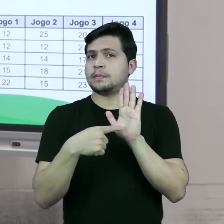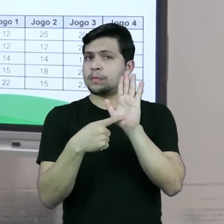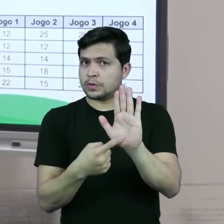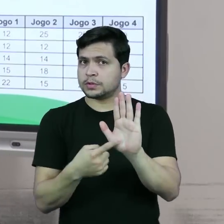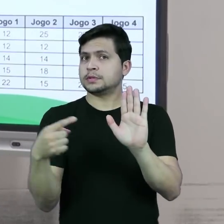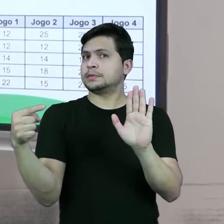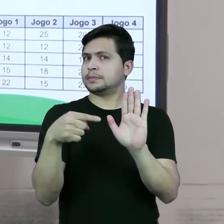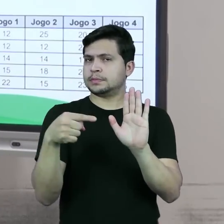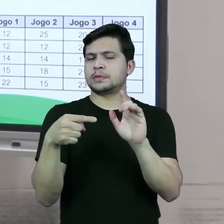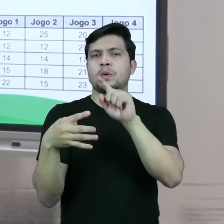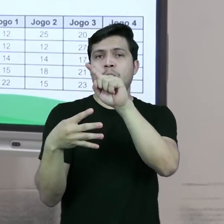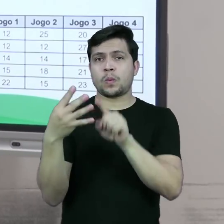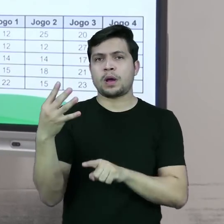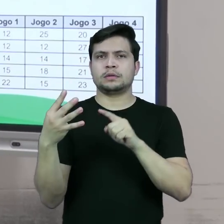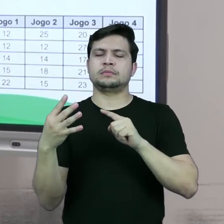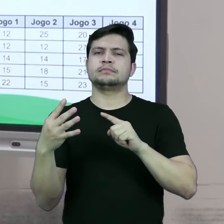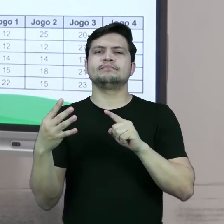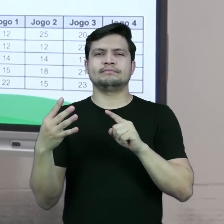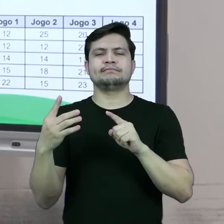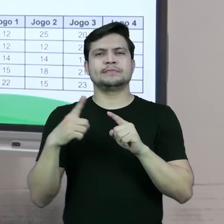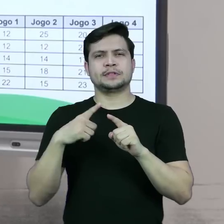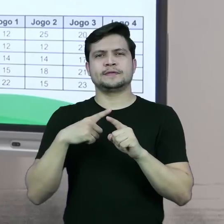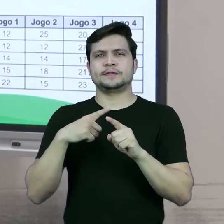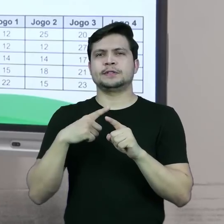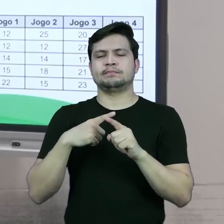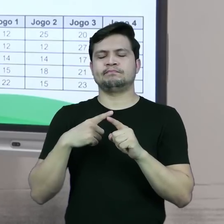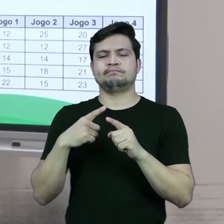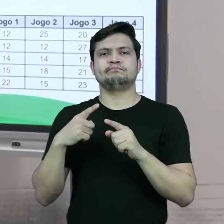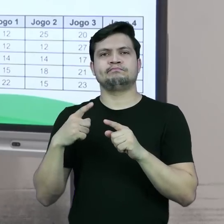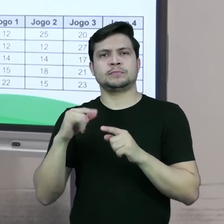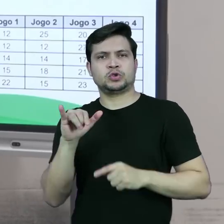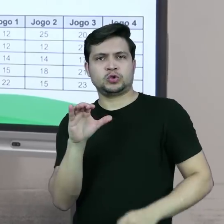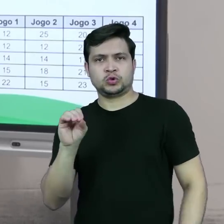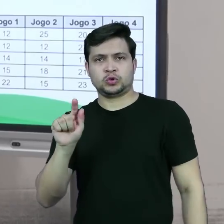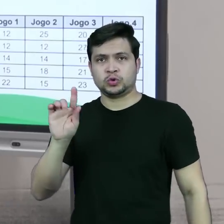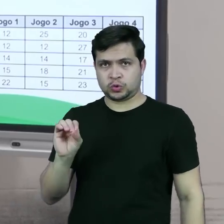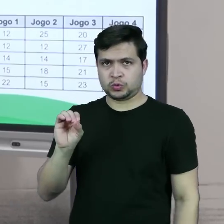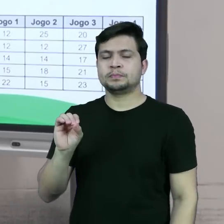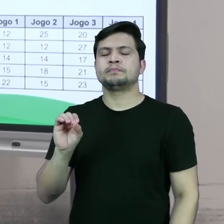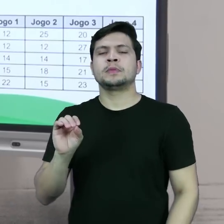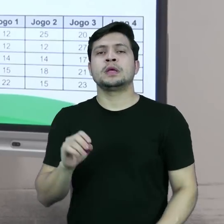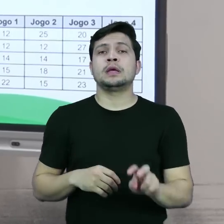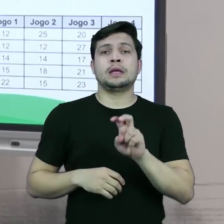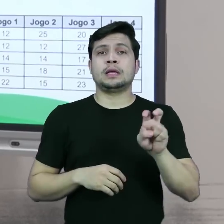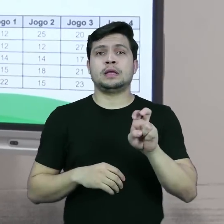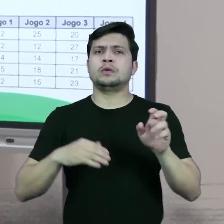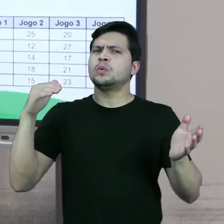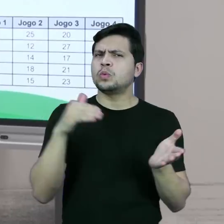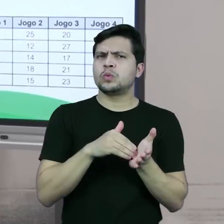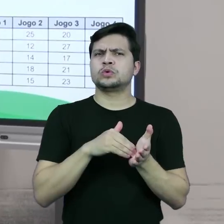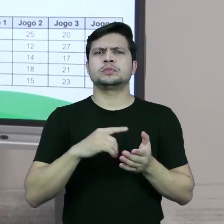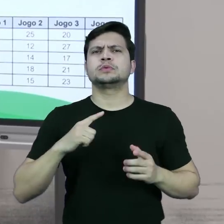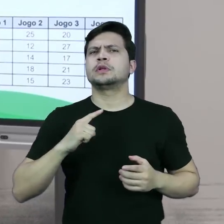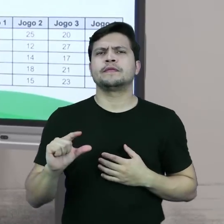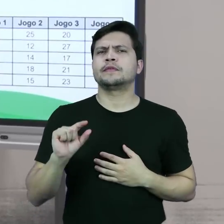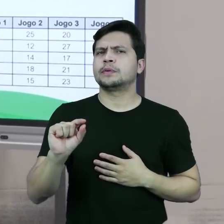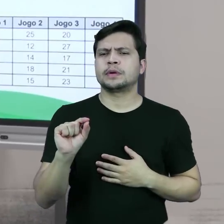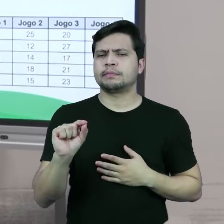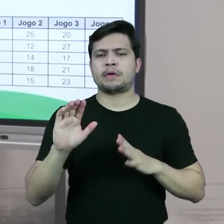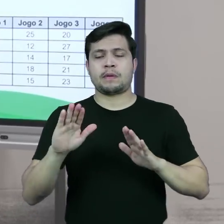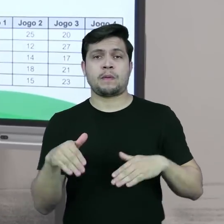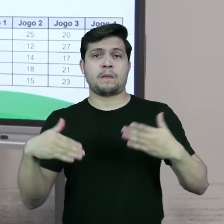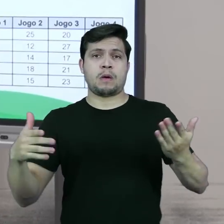da escola, né? Soma suas notas, divide pela sua quantidade. Beleza? Vamos lá então para as nossas questões. Questão